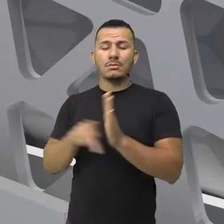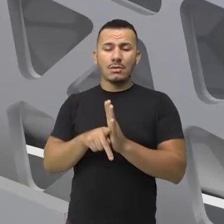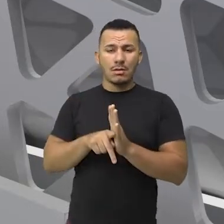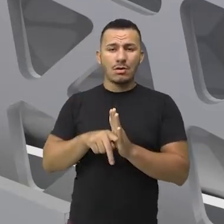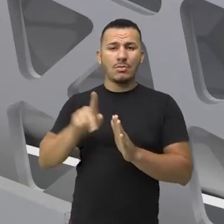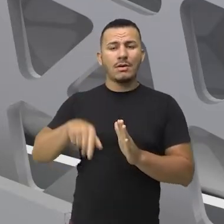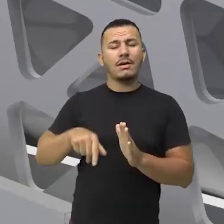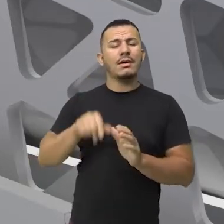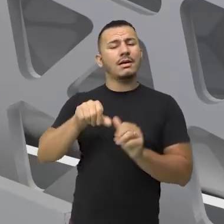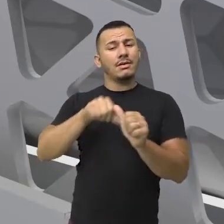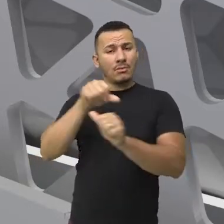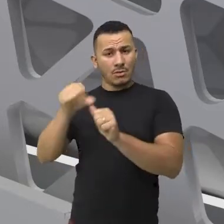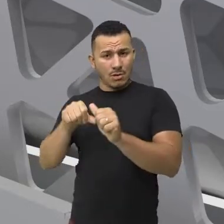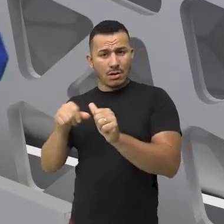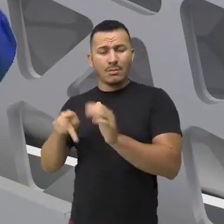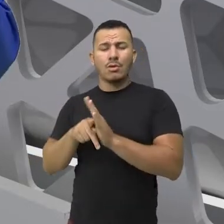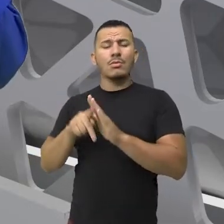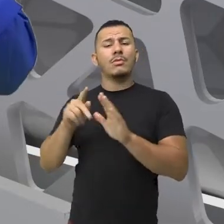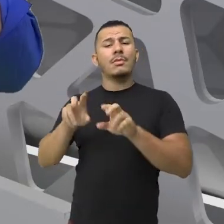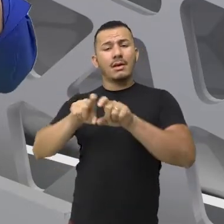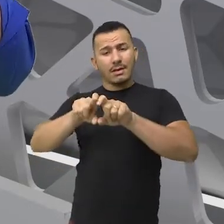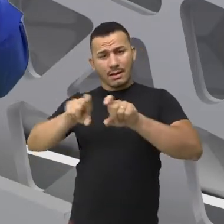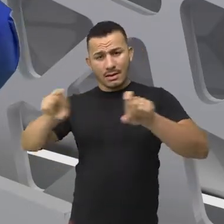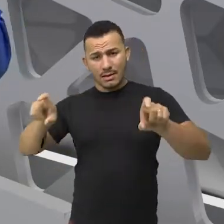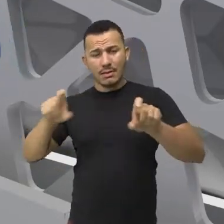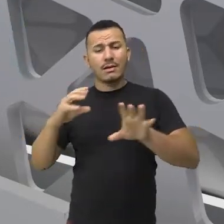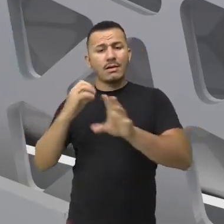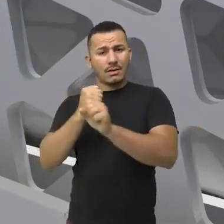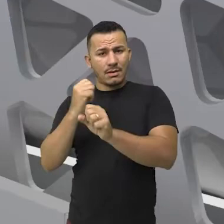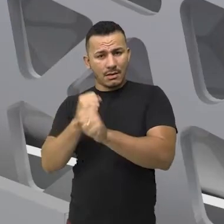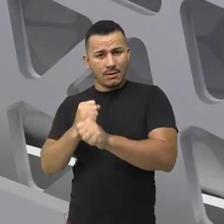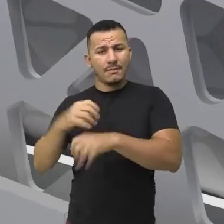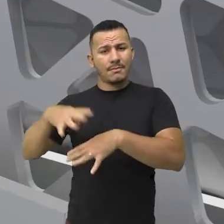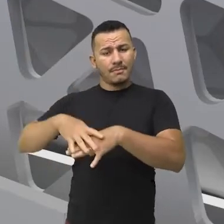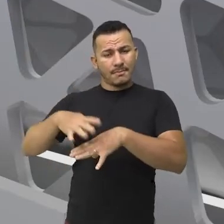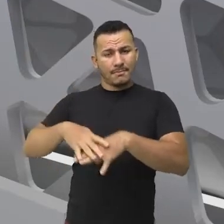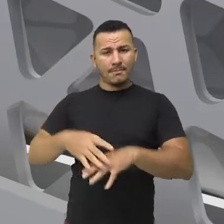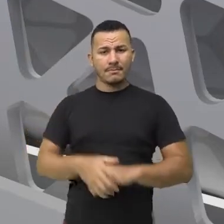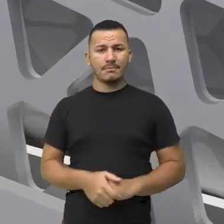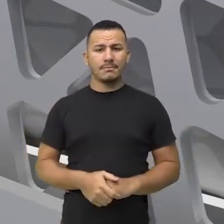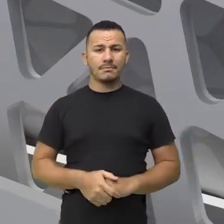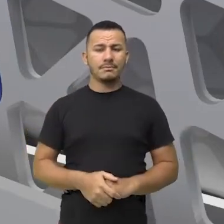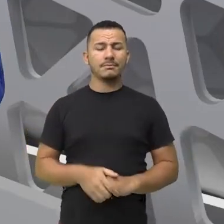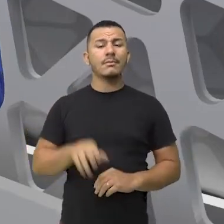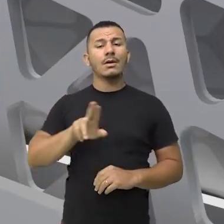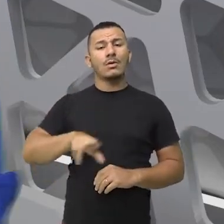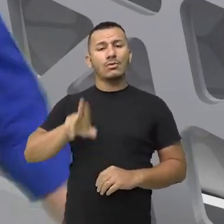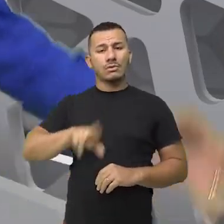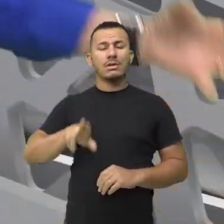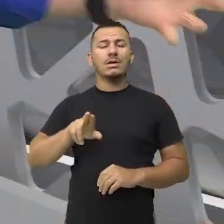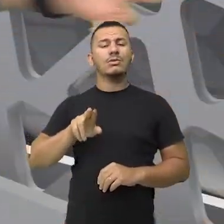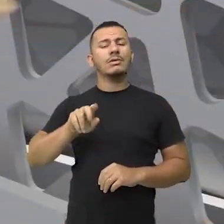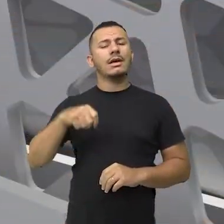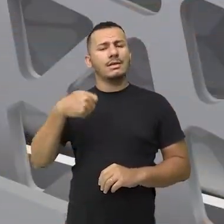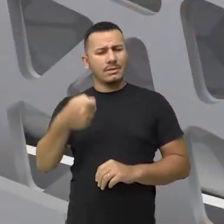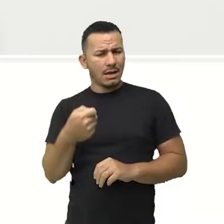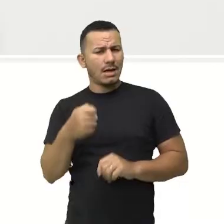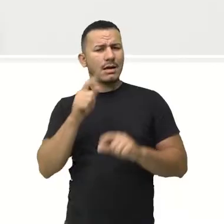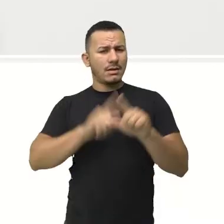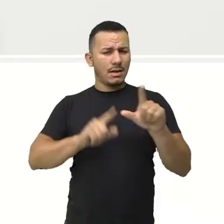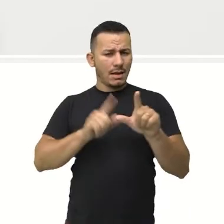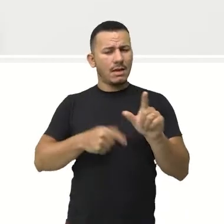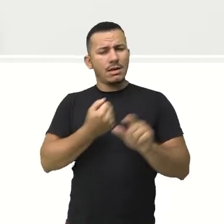fazendo a transcodificação para quê? Para a linguagem da matemática, utilizando os símbolos. Vamos fazer